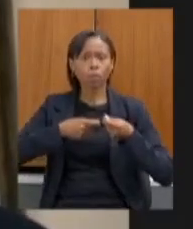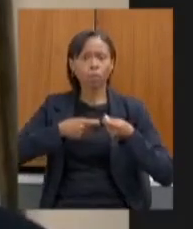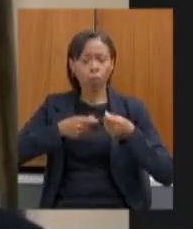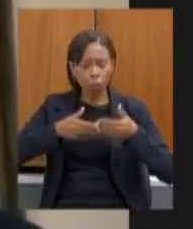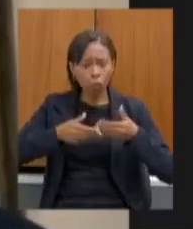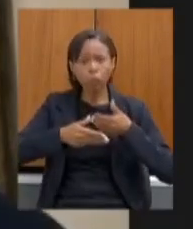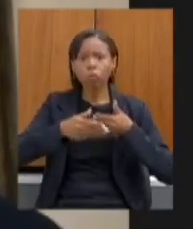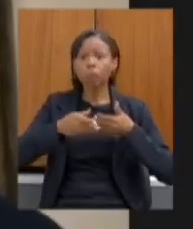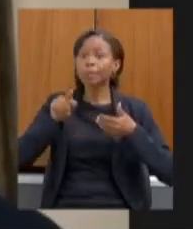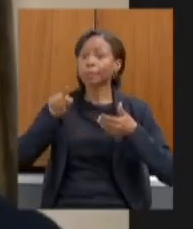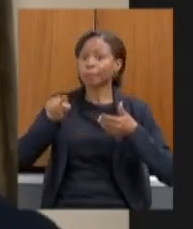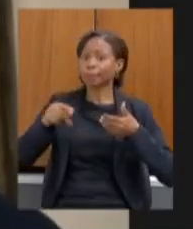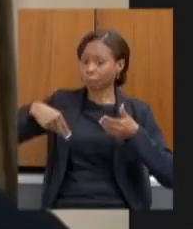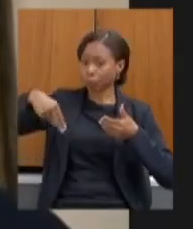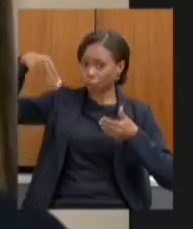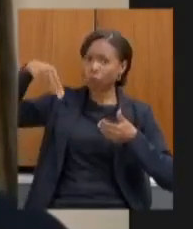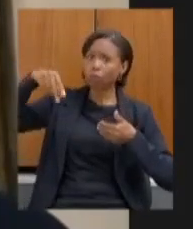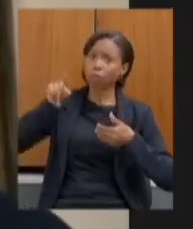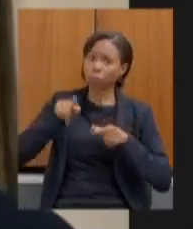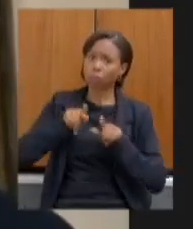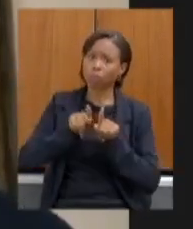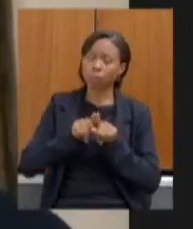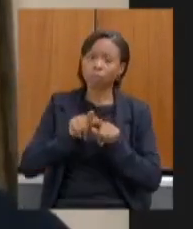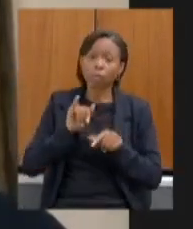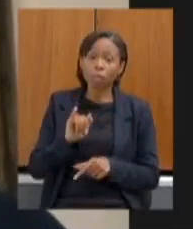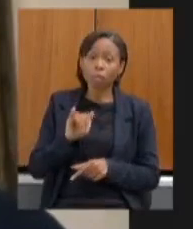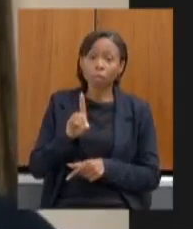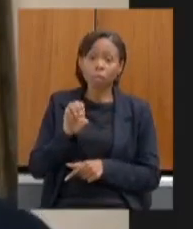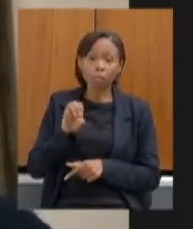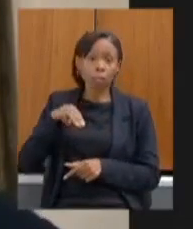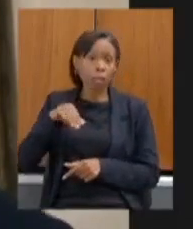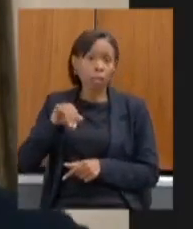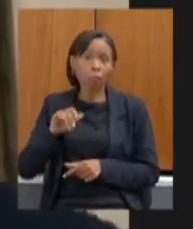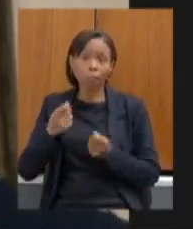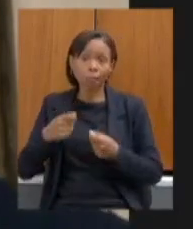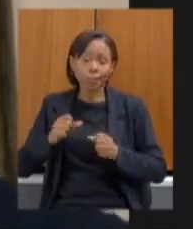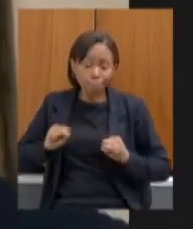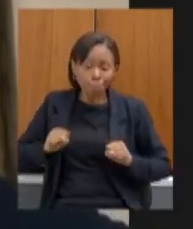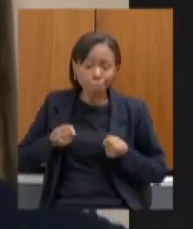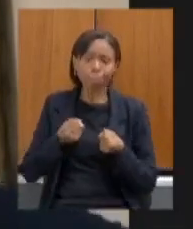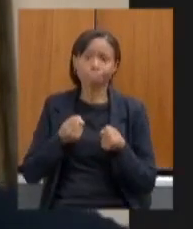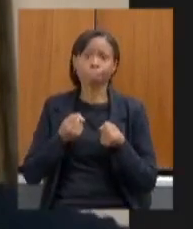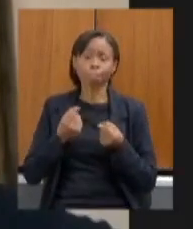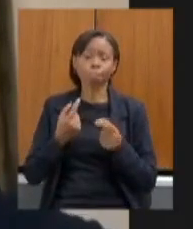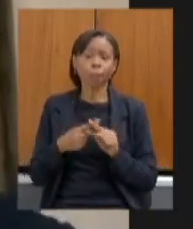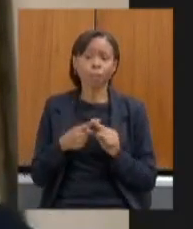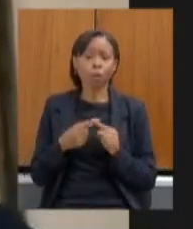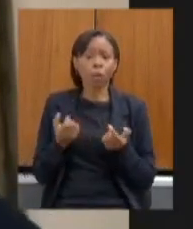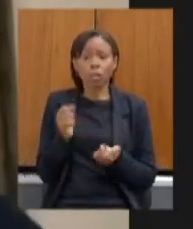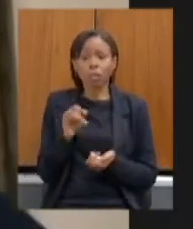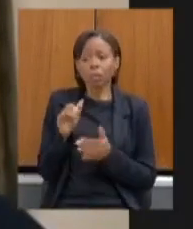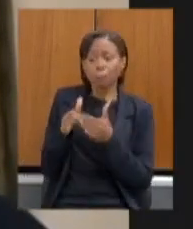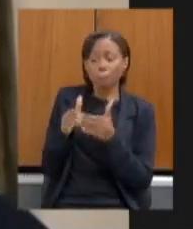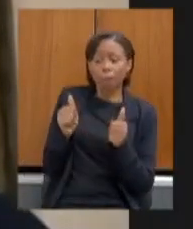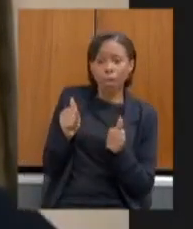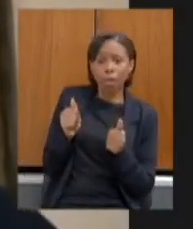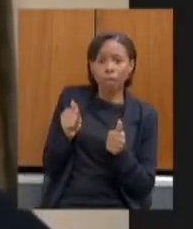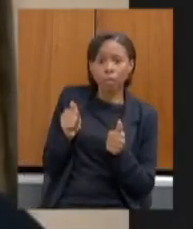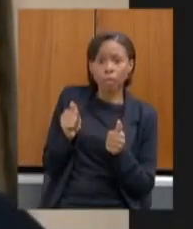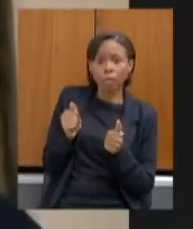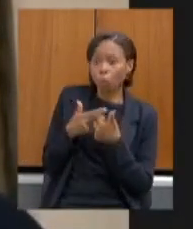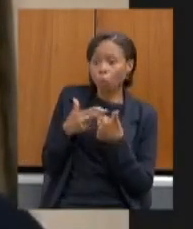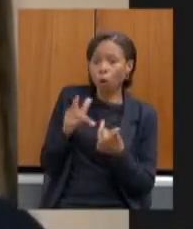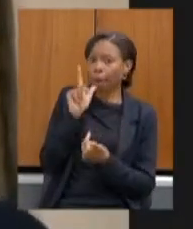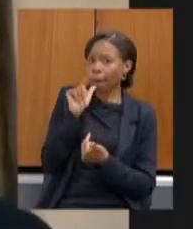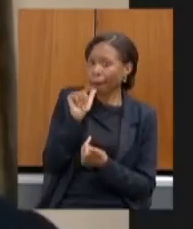que estar fortalecido, se você hoje pede o IDEN em uma caixa d'água, se pede para poder abastecer uma comunidade, ele não pode fazer absolutamente